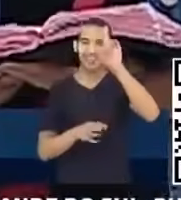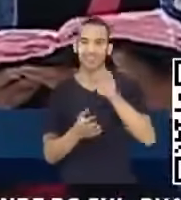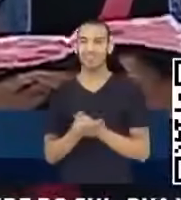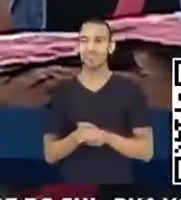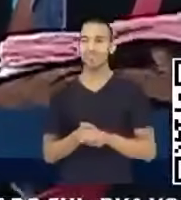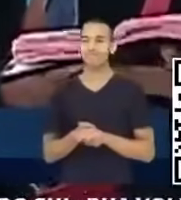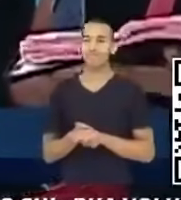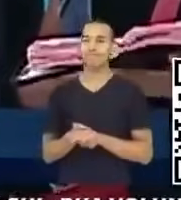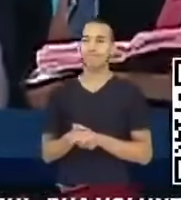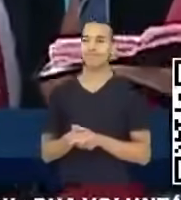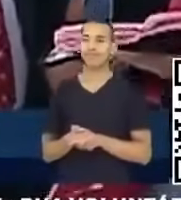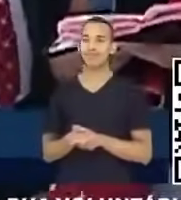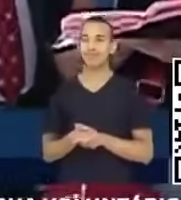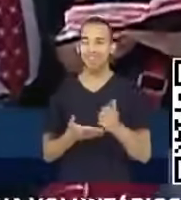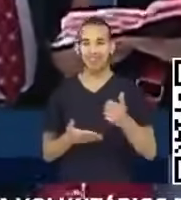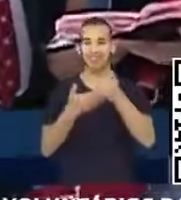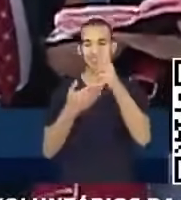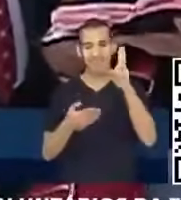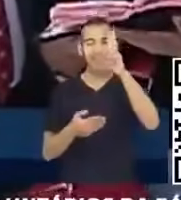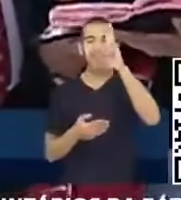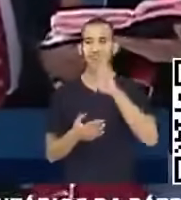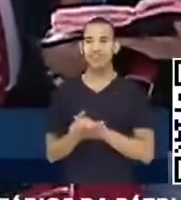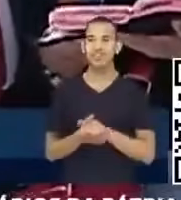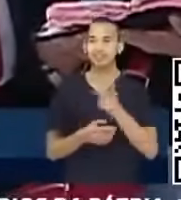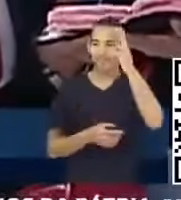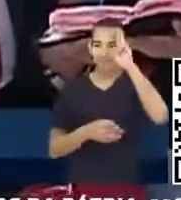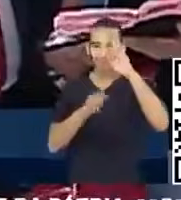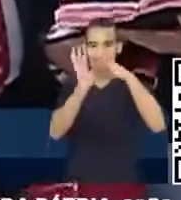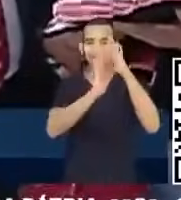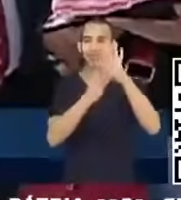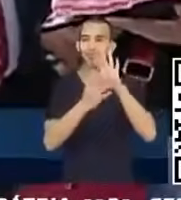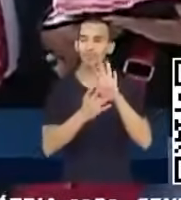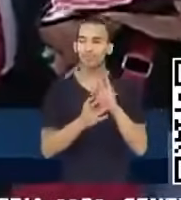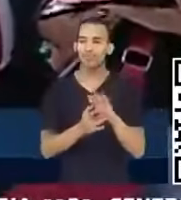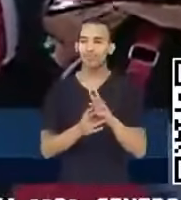hoje eu vou levar a vitória do Senhor Jesus